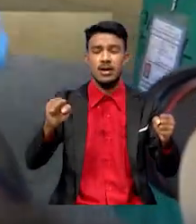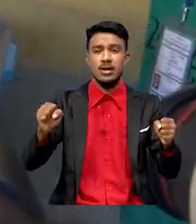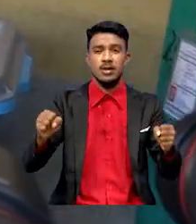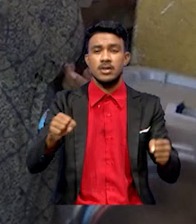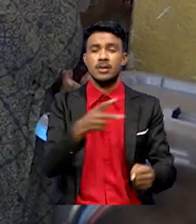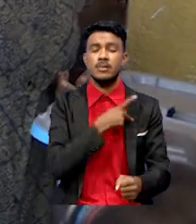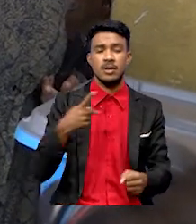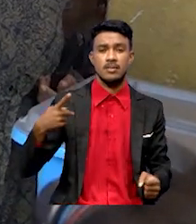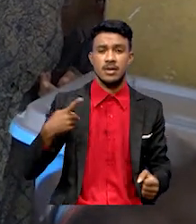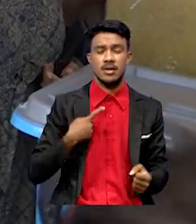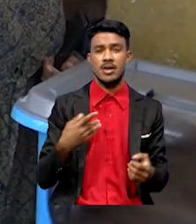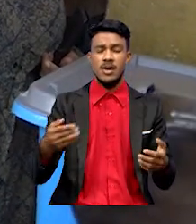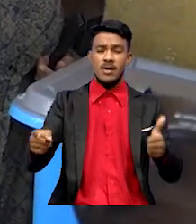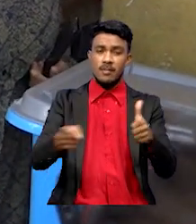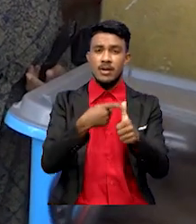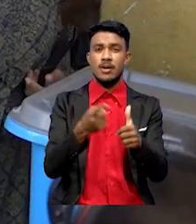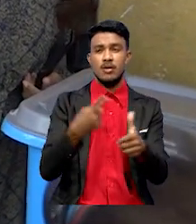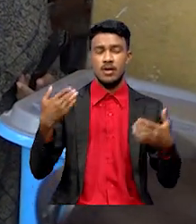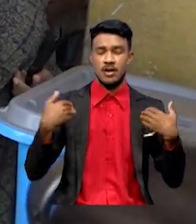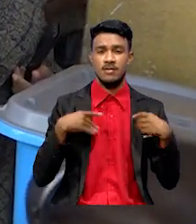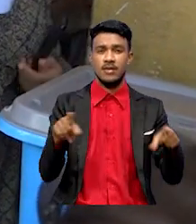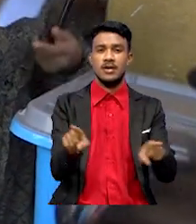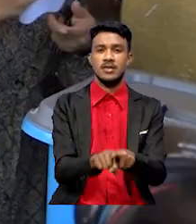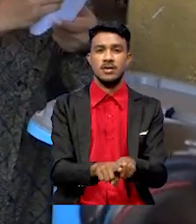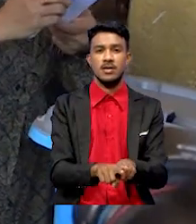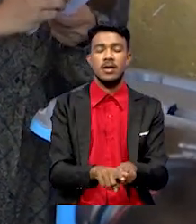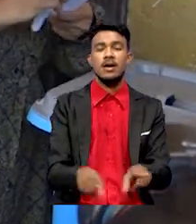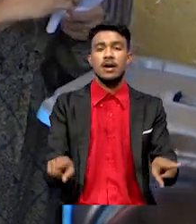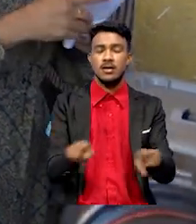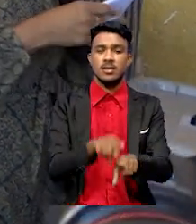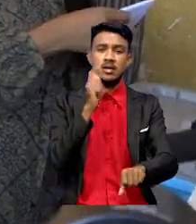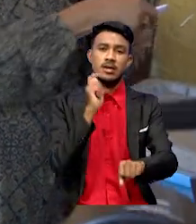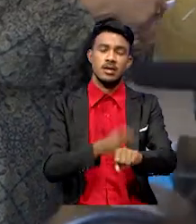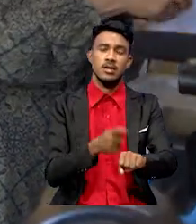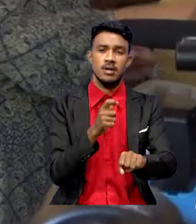vez acontece ida ne. Ida ne, ita acompanha hosi situação desde